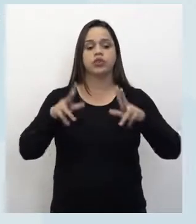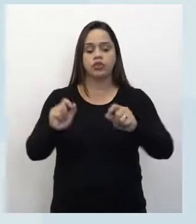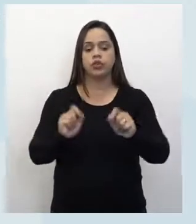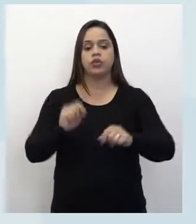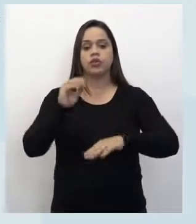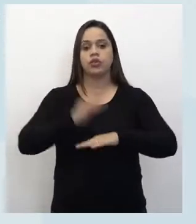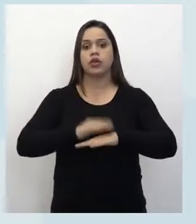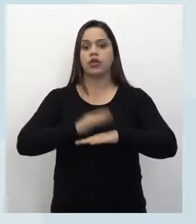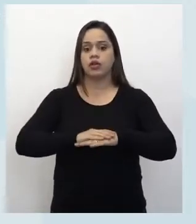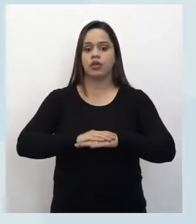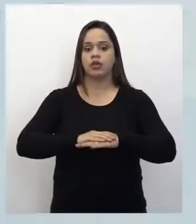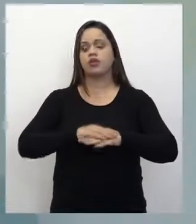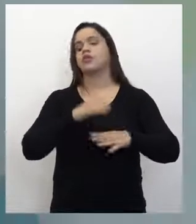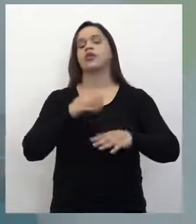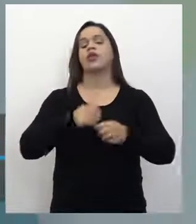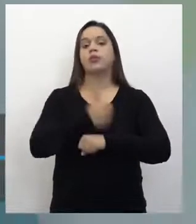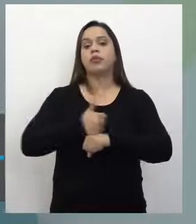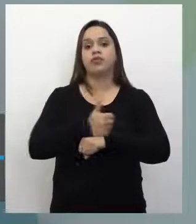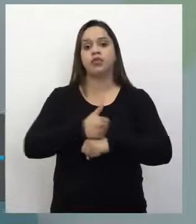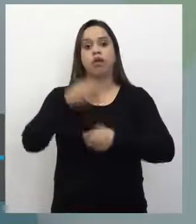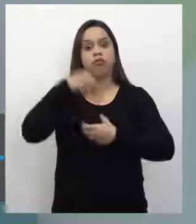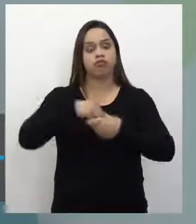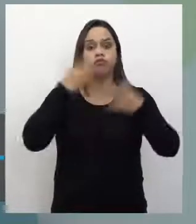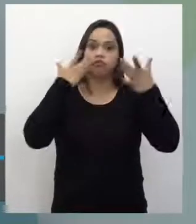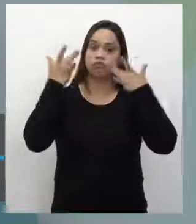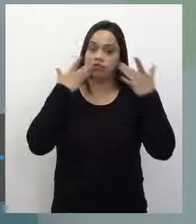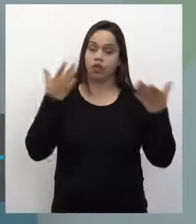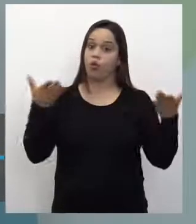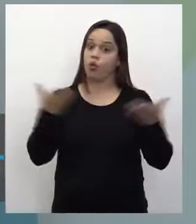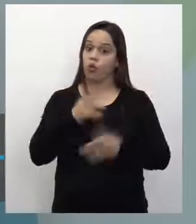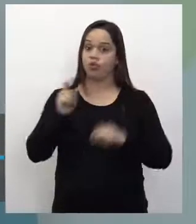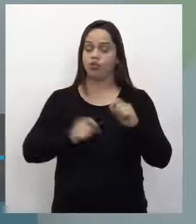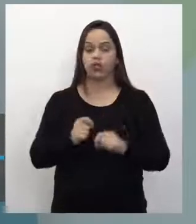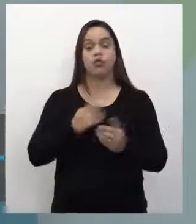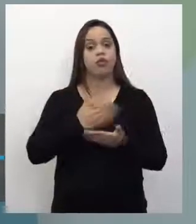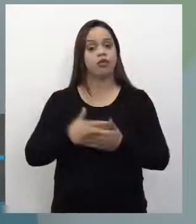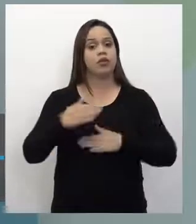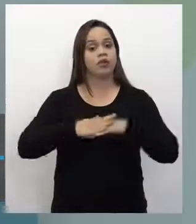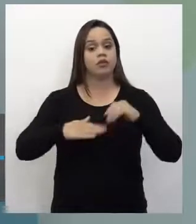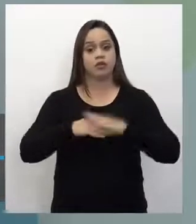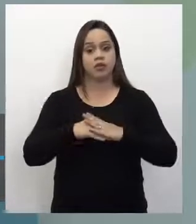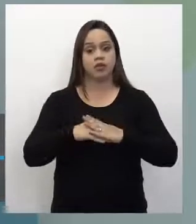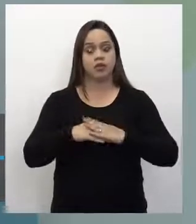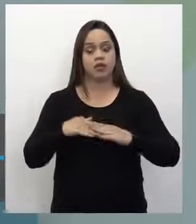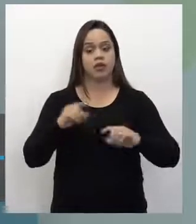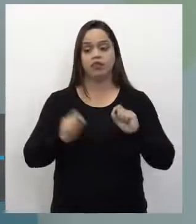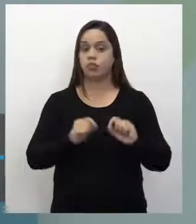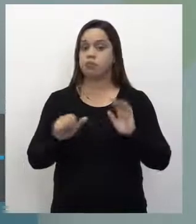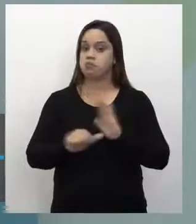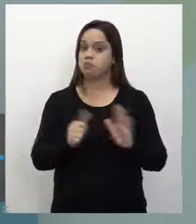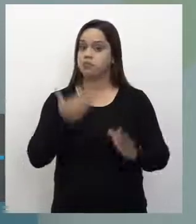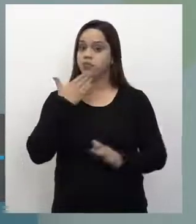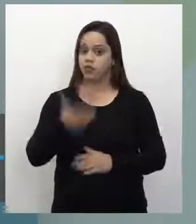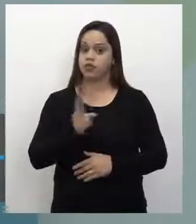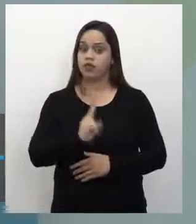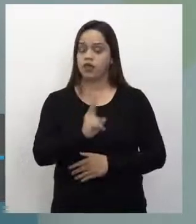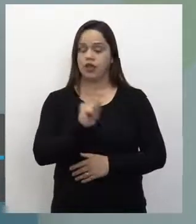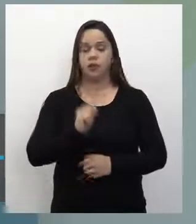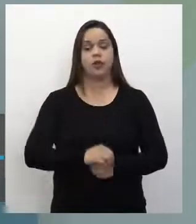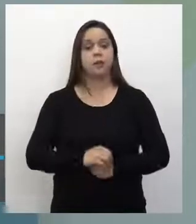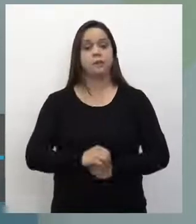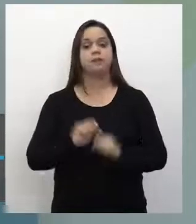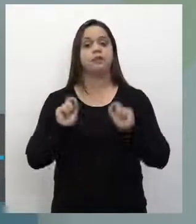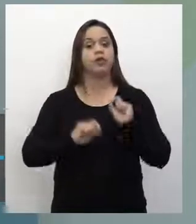em teatro. Turma, nós vamos começar, então, a habilidade. Eu sempre estou pedindo duas coisas. A primeira é sempre comentando que